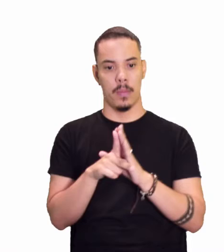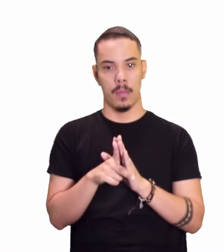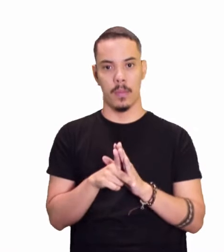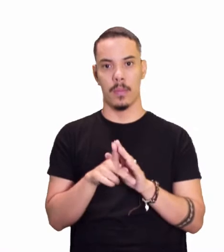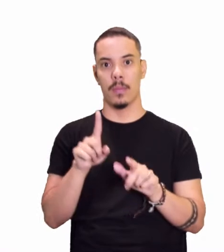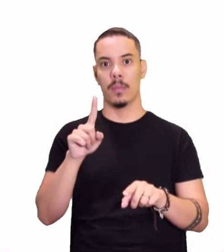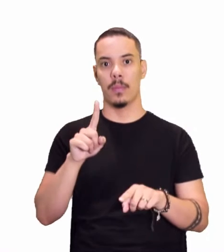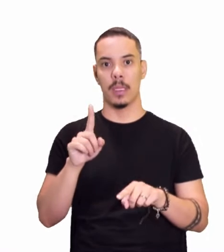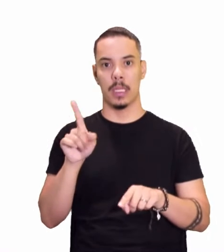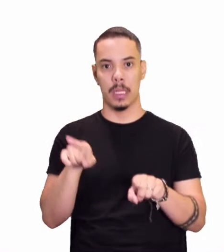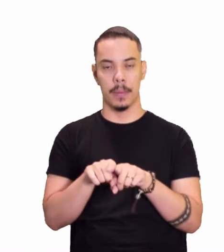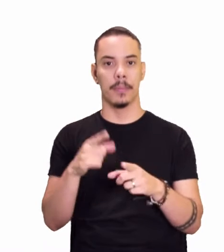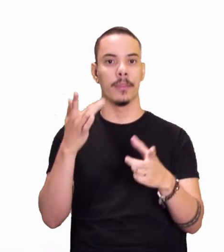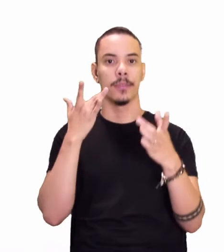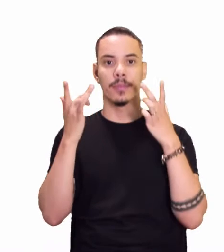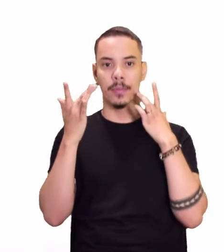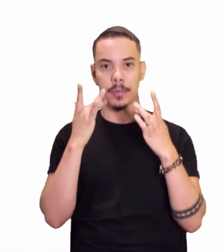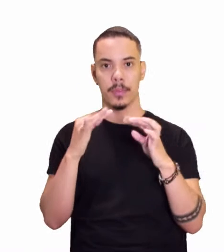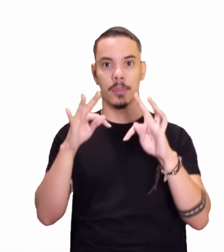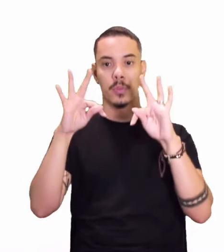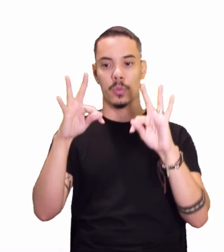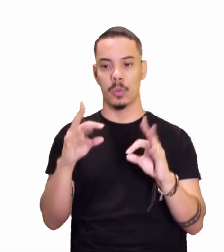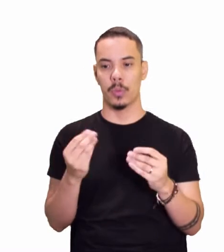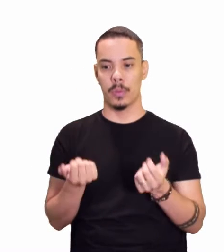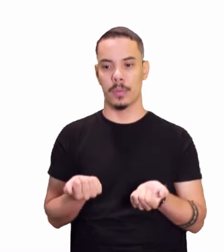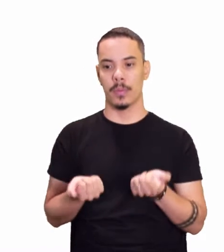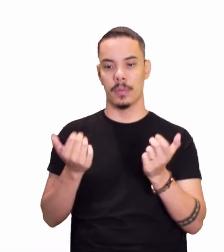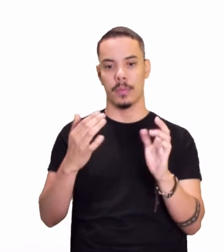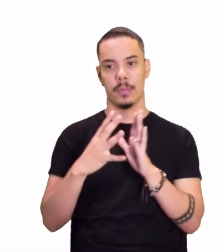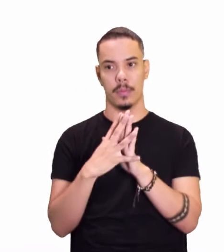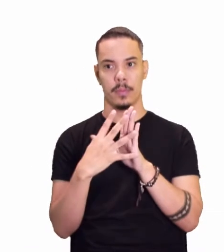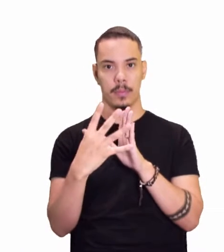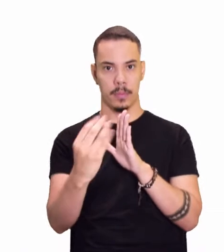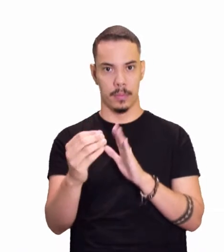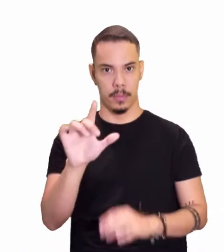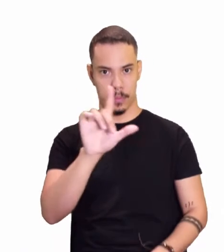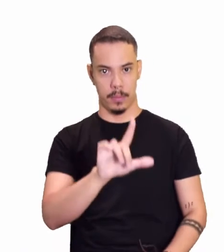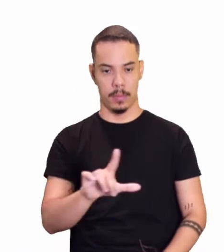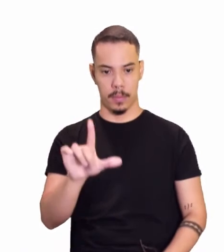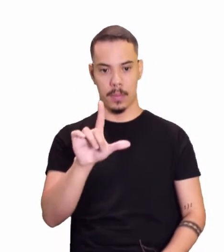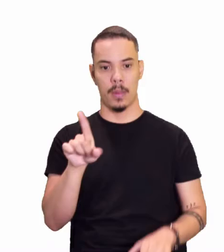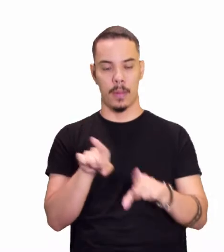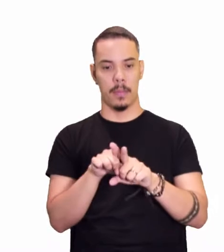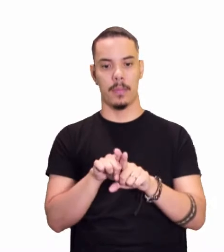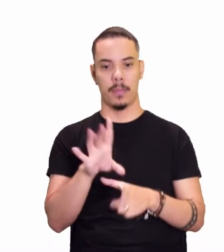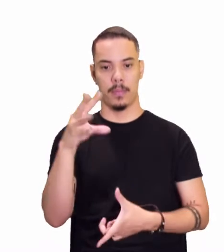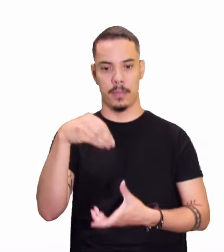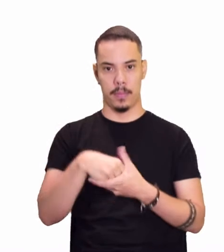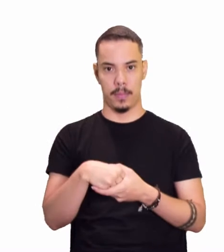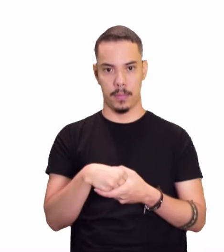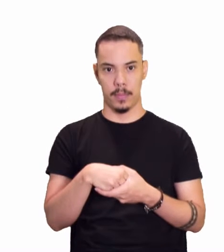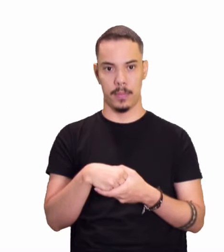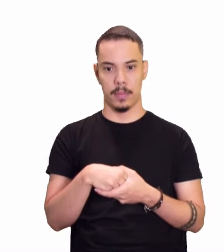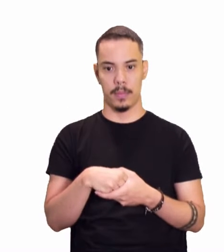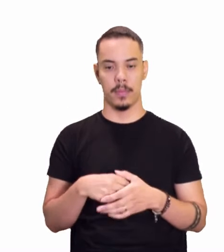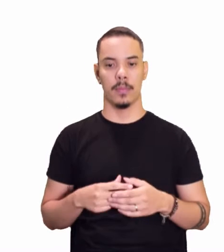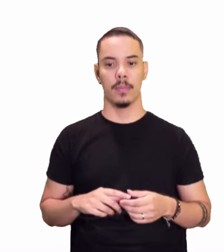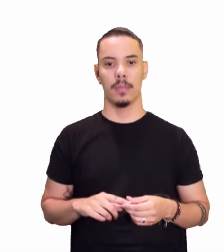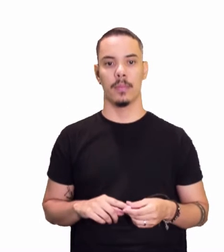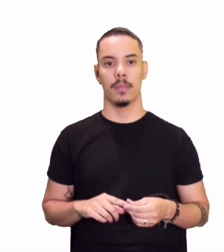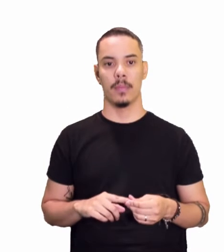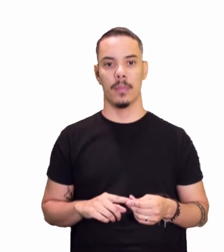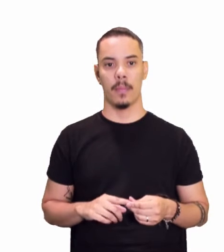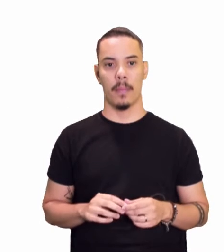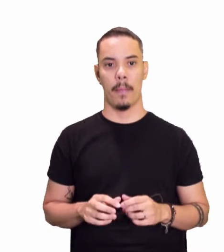prosa e teatro e que isso trouxe uma inspiração literária, trazendo aí a medida nova, certo? Uma nova medida, que é a